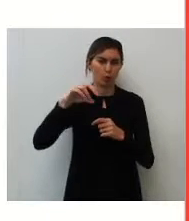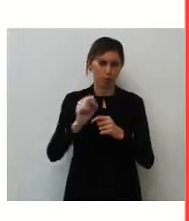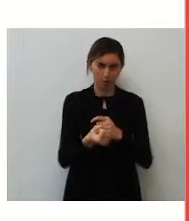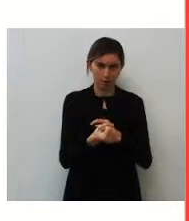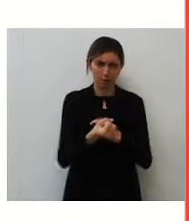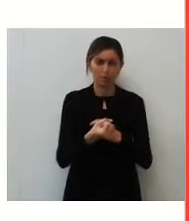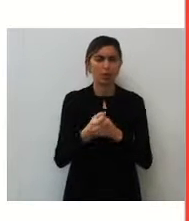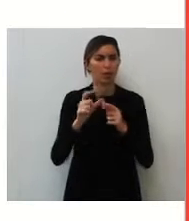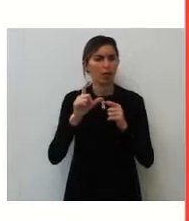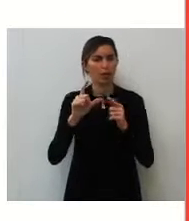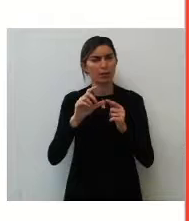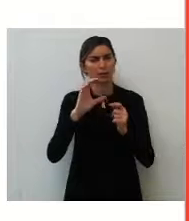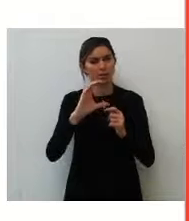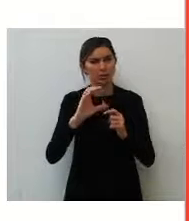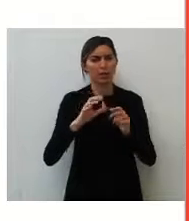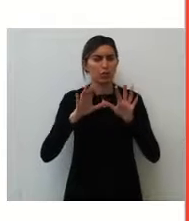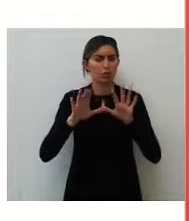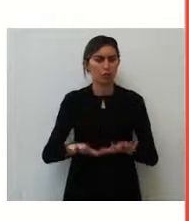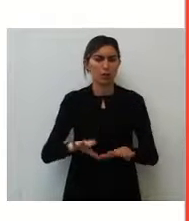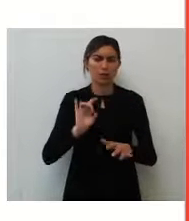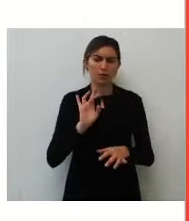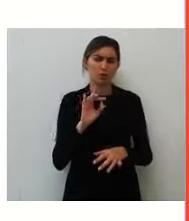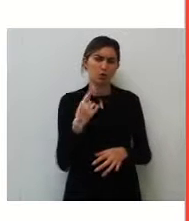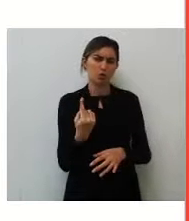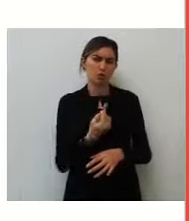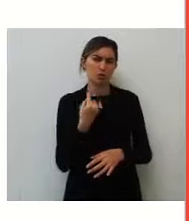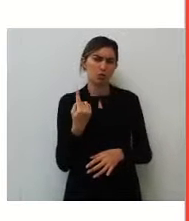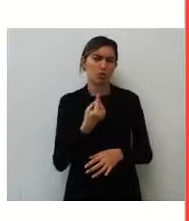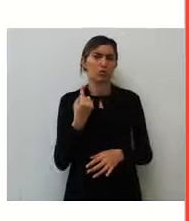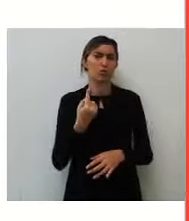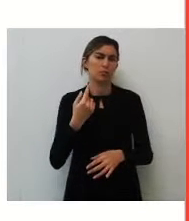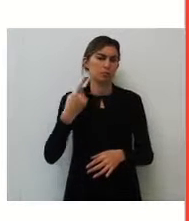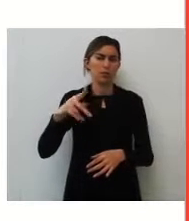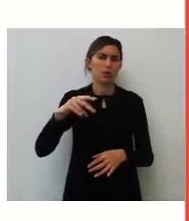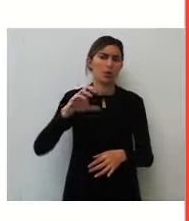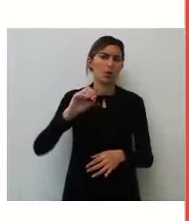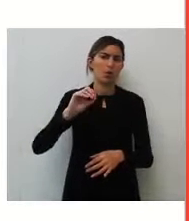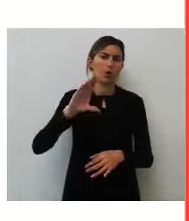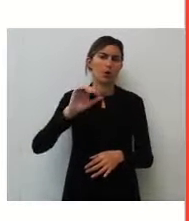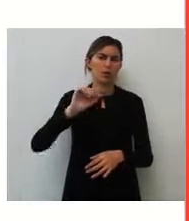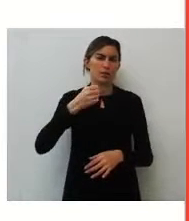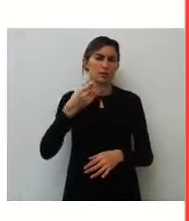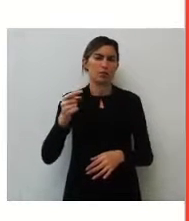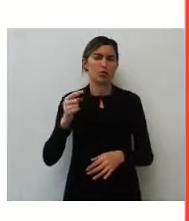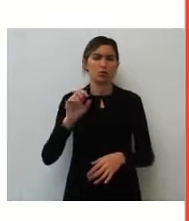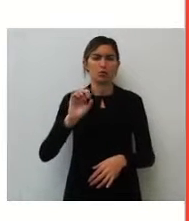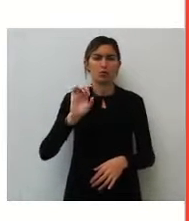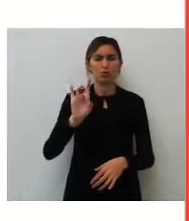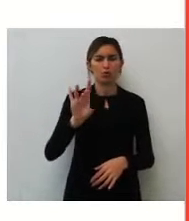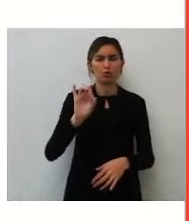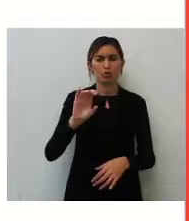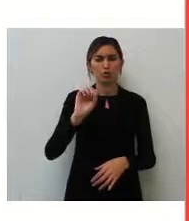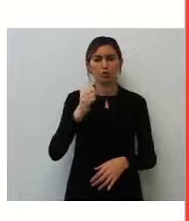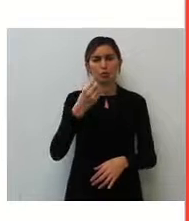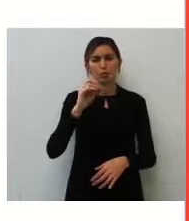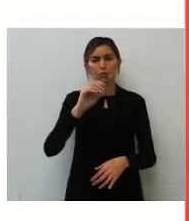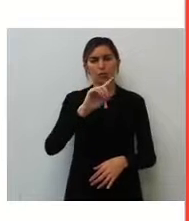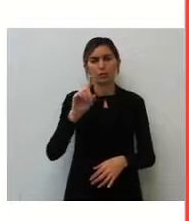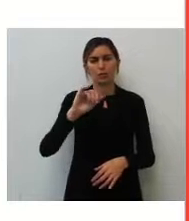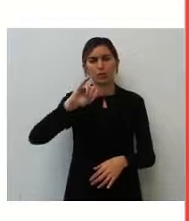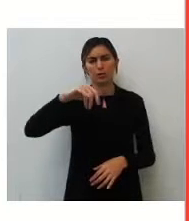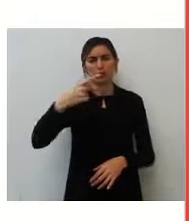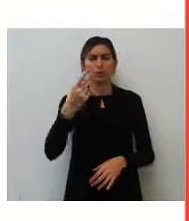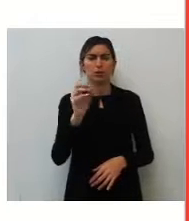isso letras e estava só naquela ocasião estava sozinho naquela ocasião